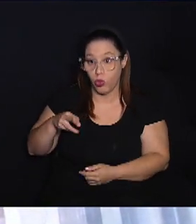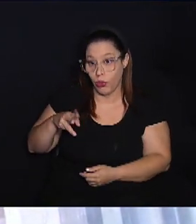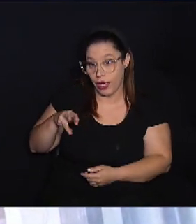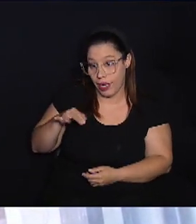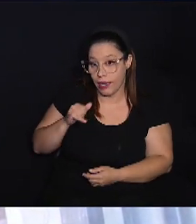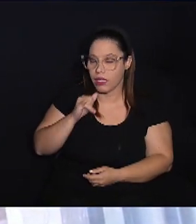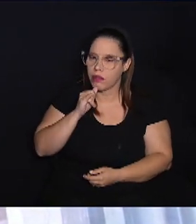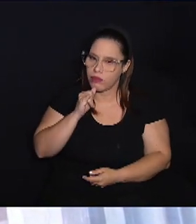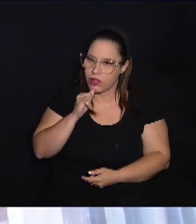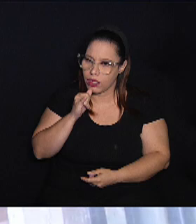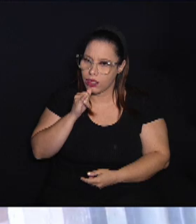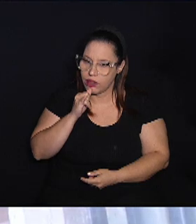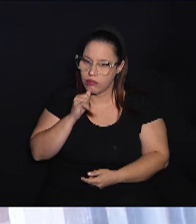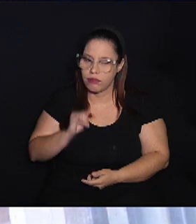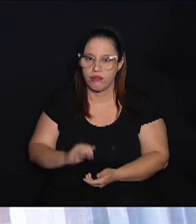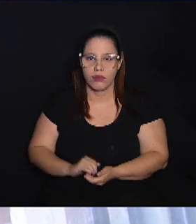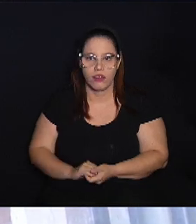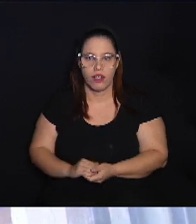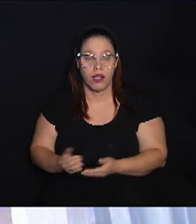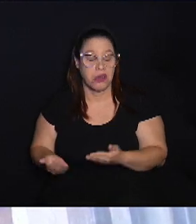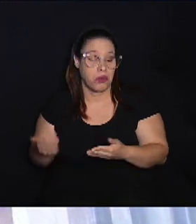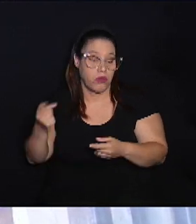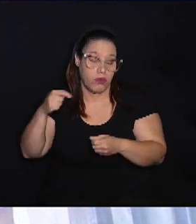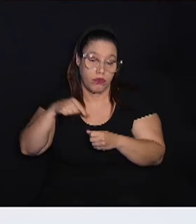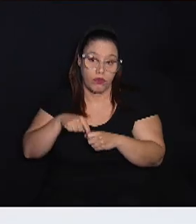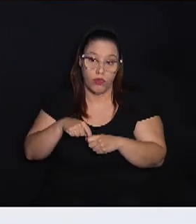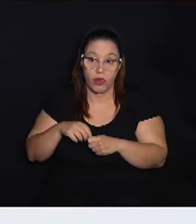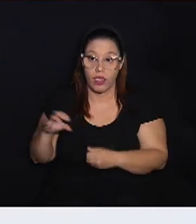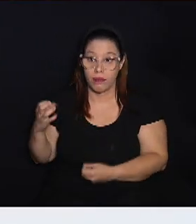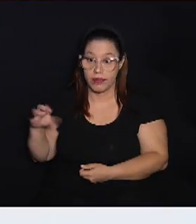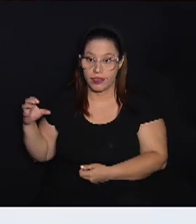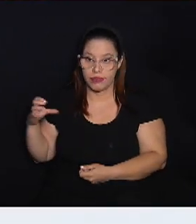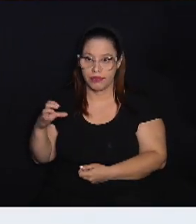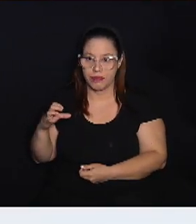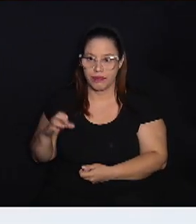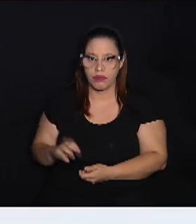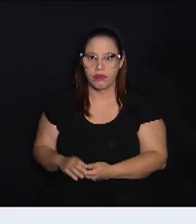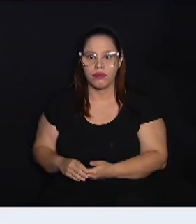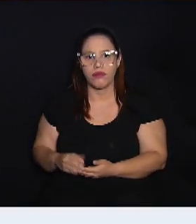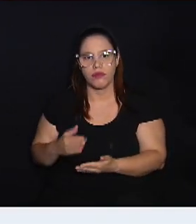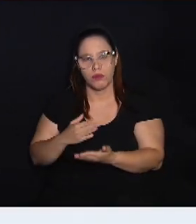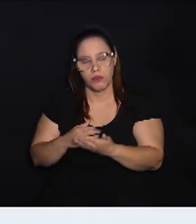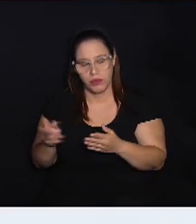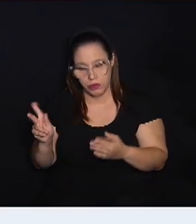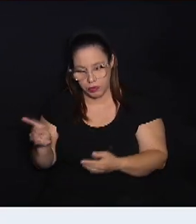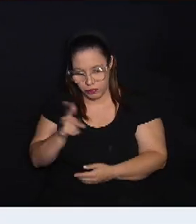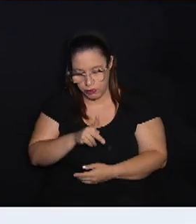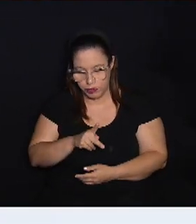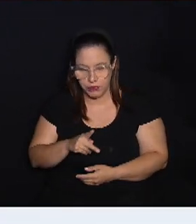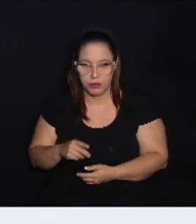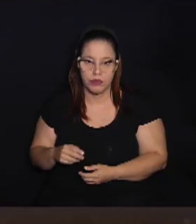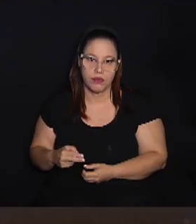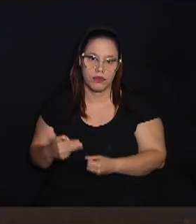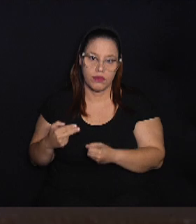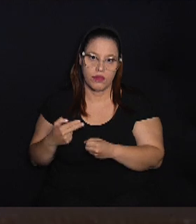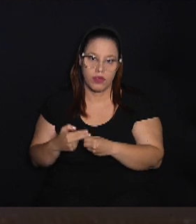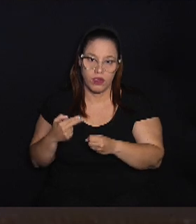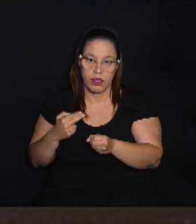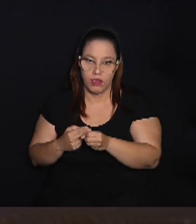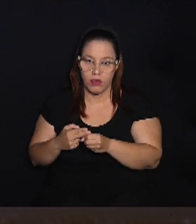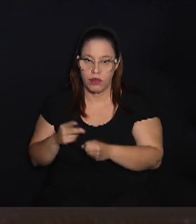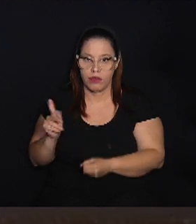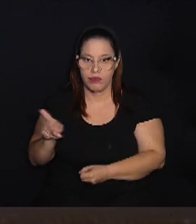exemplo, são muito voltados para a ciência, né? Ainda de acordo com a professora da Faculdade de Educação da